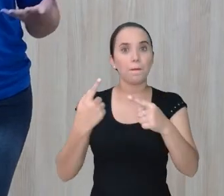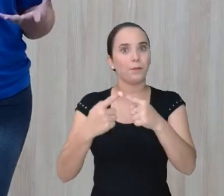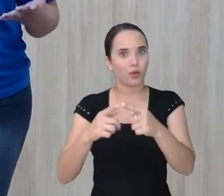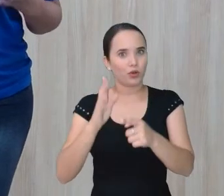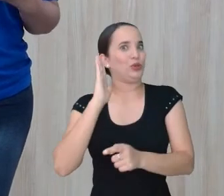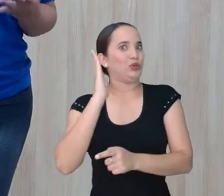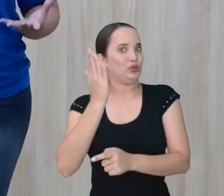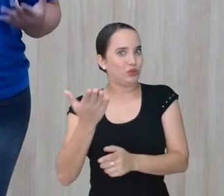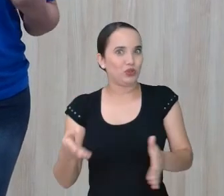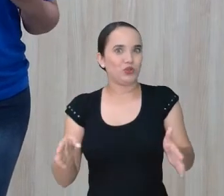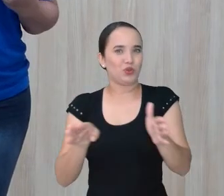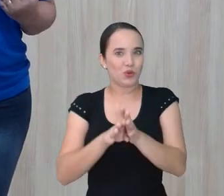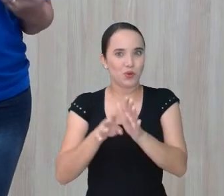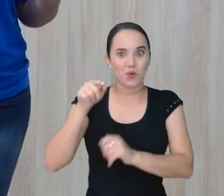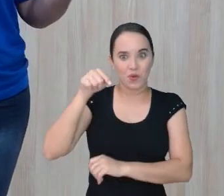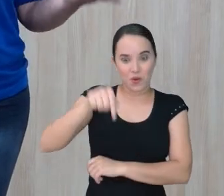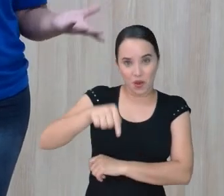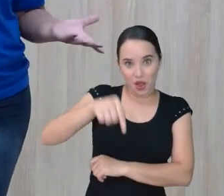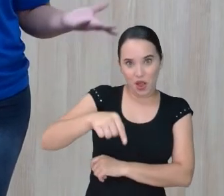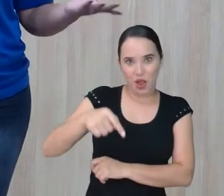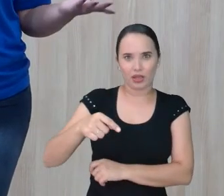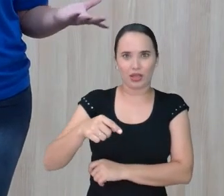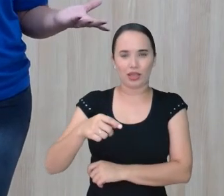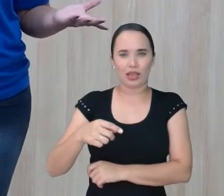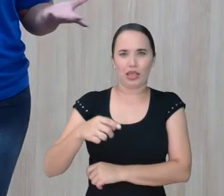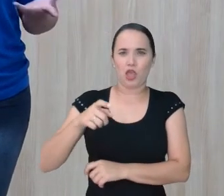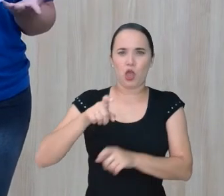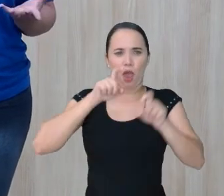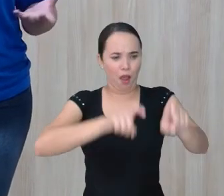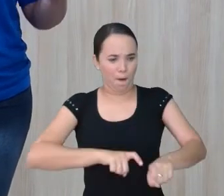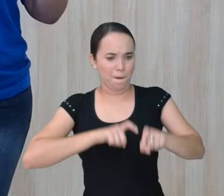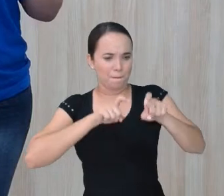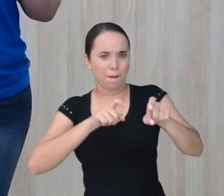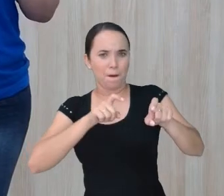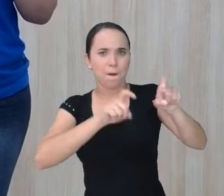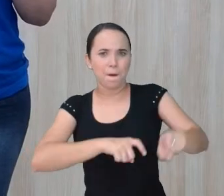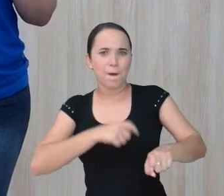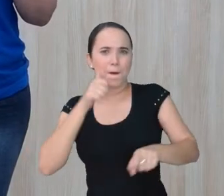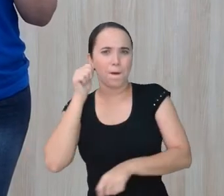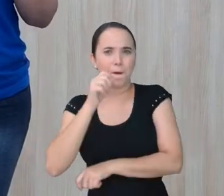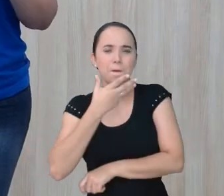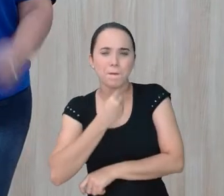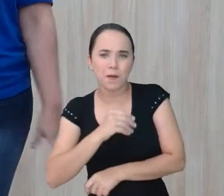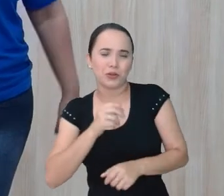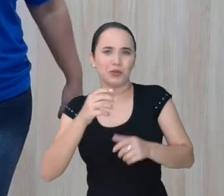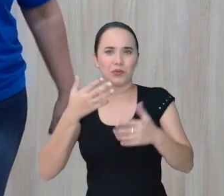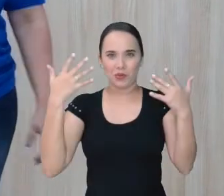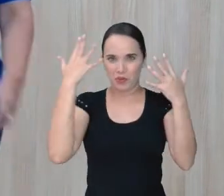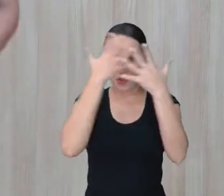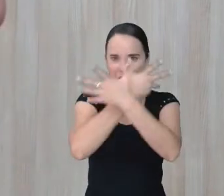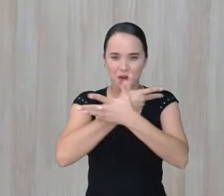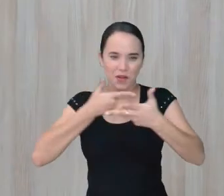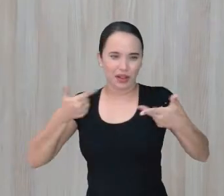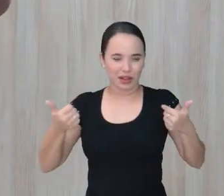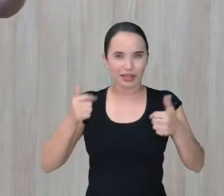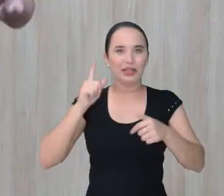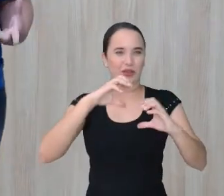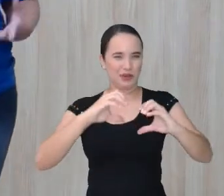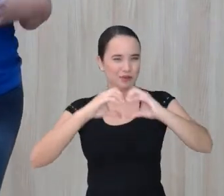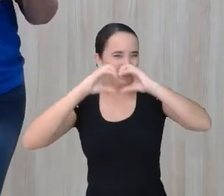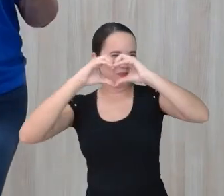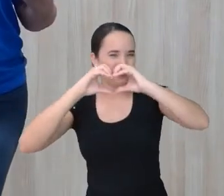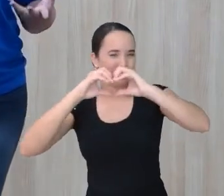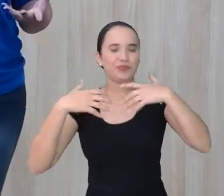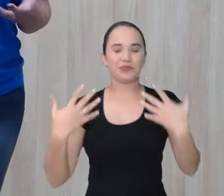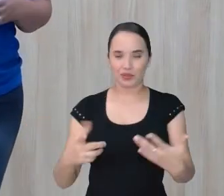chegou aqui, ó, rostinho lindo, matutinho lindo, é isso, é? Olha só, coração para você, viu? A gente tá aqui